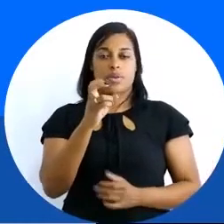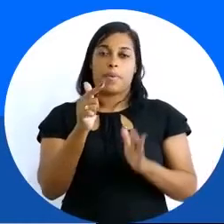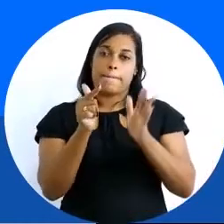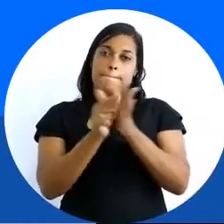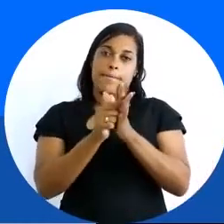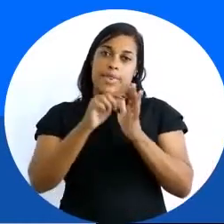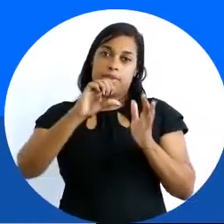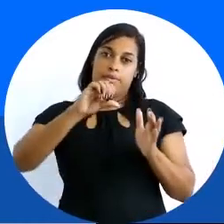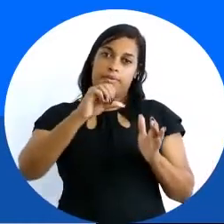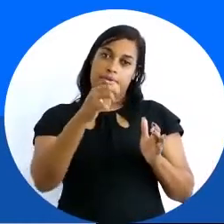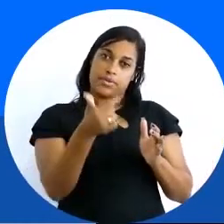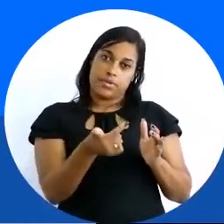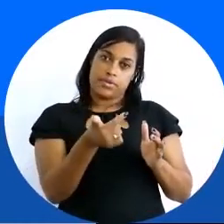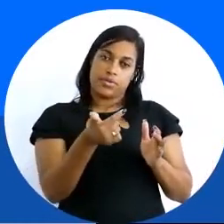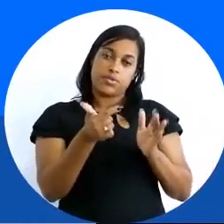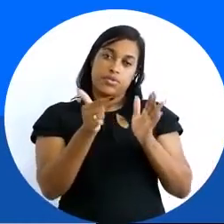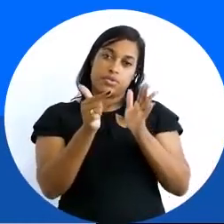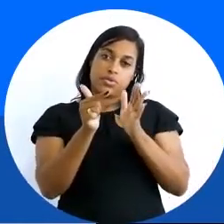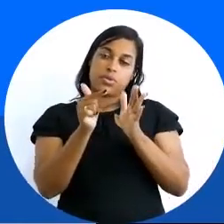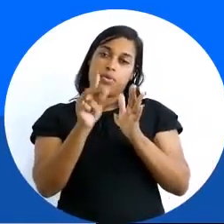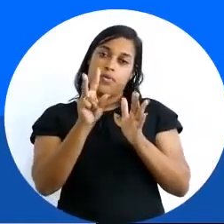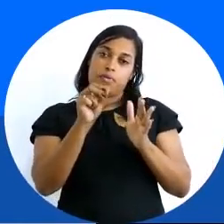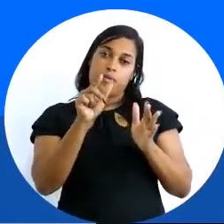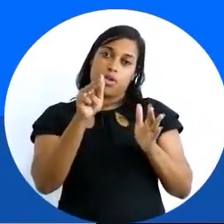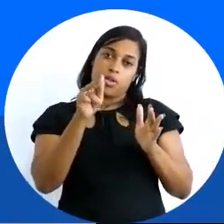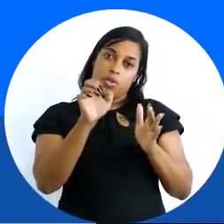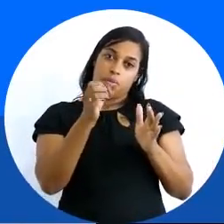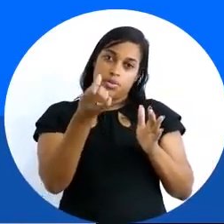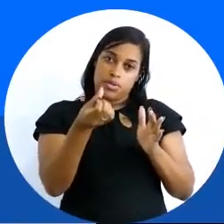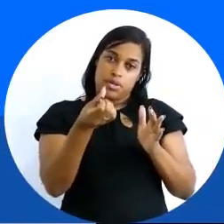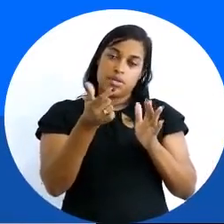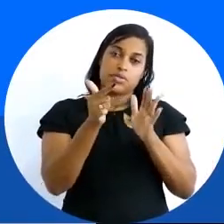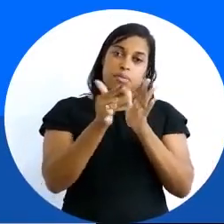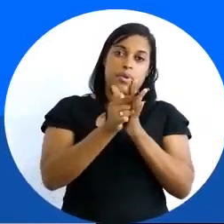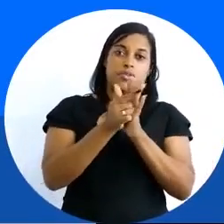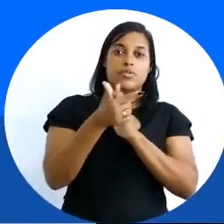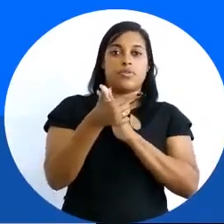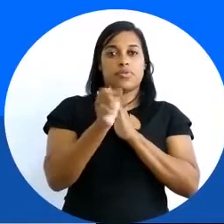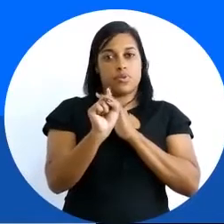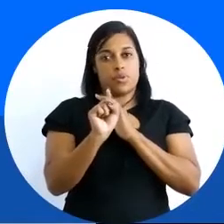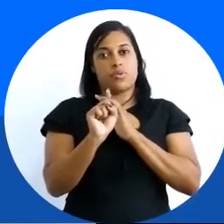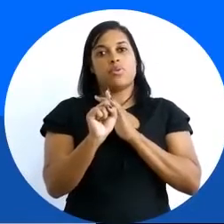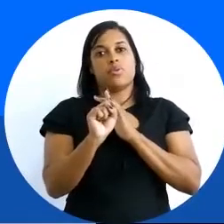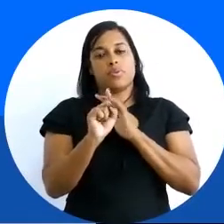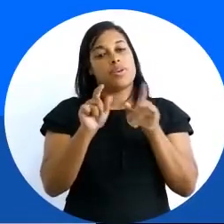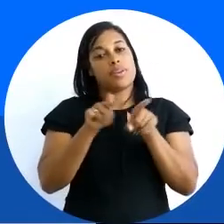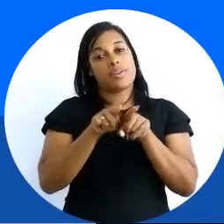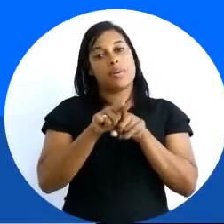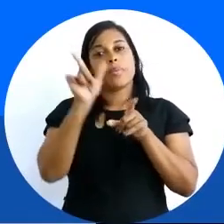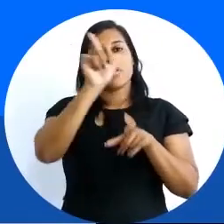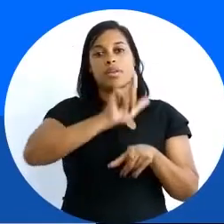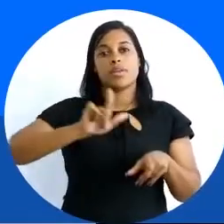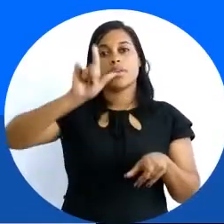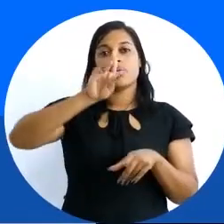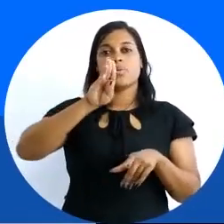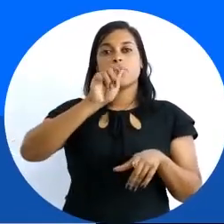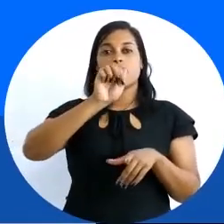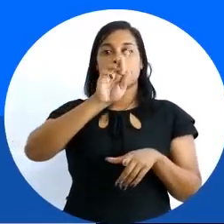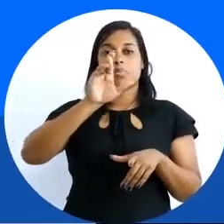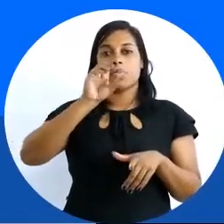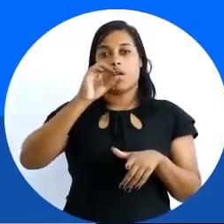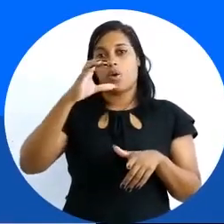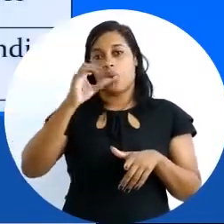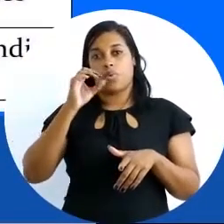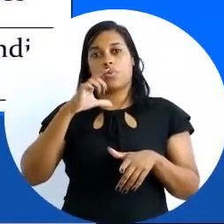no volume 6, página 28. Tem um outro exemplo aí também de Barroco, na parte 1, página 20,